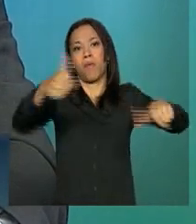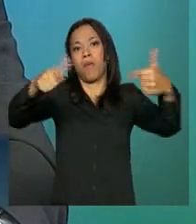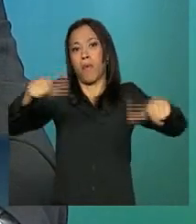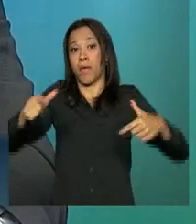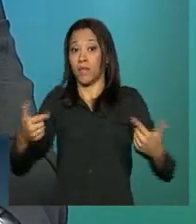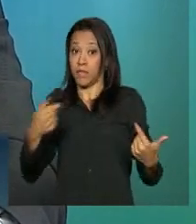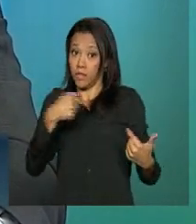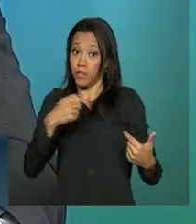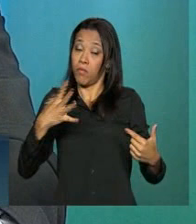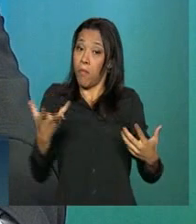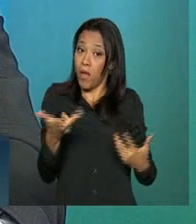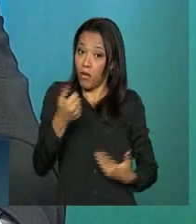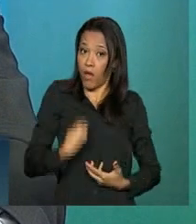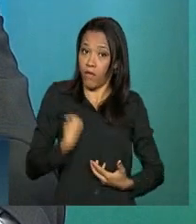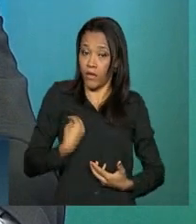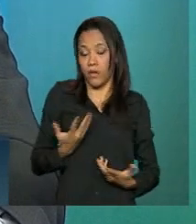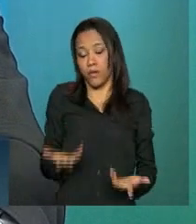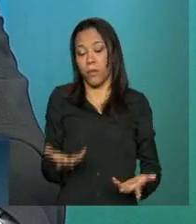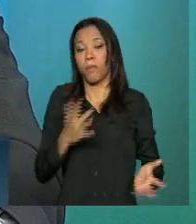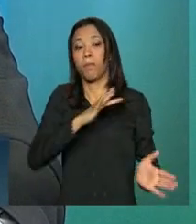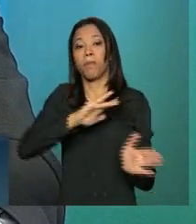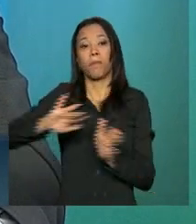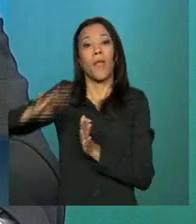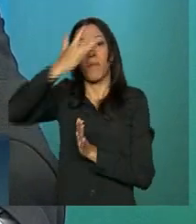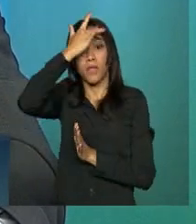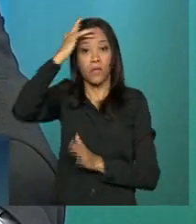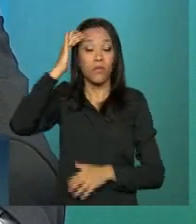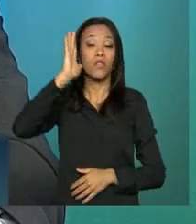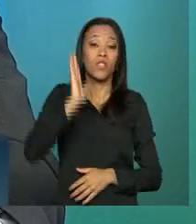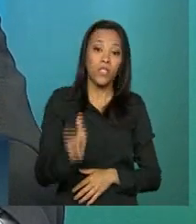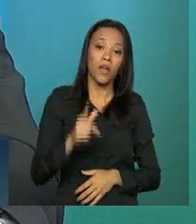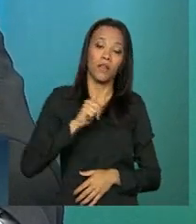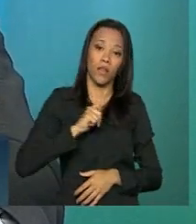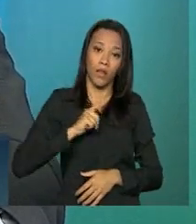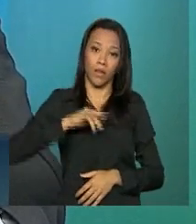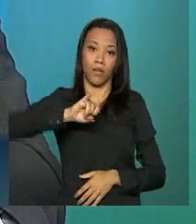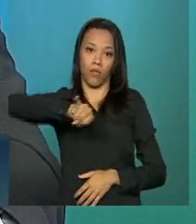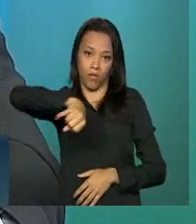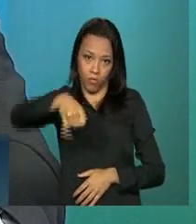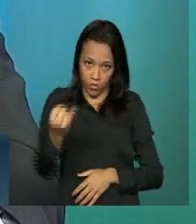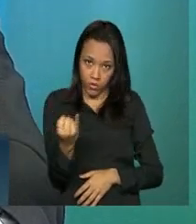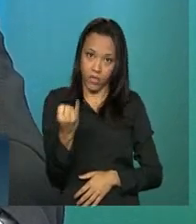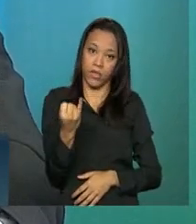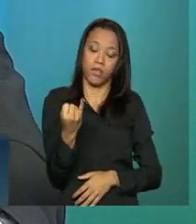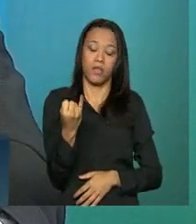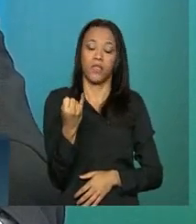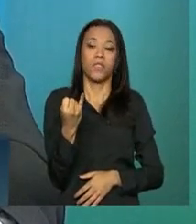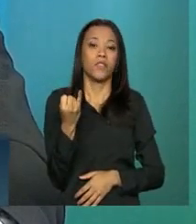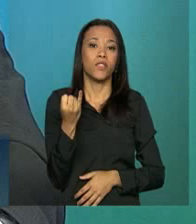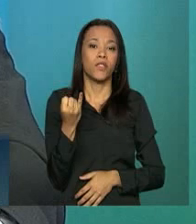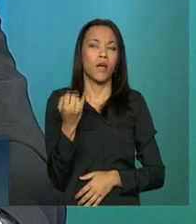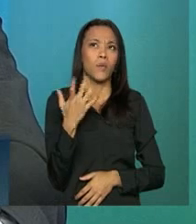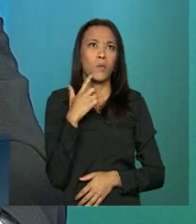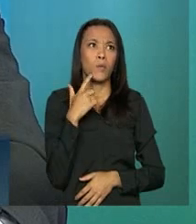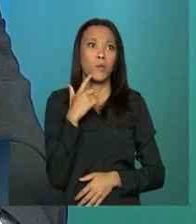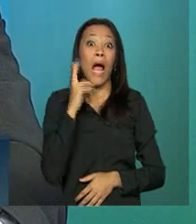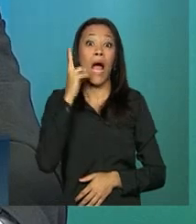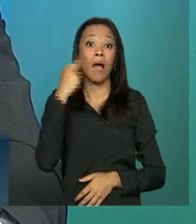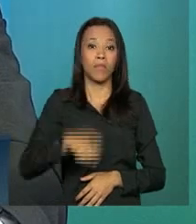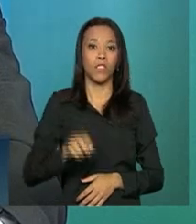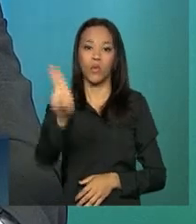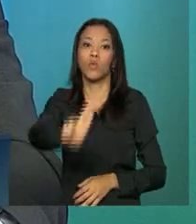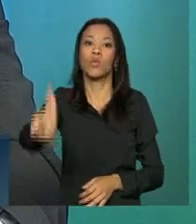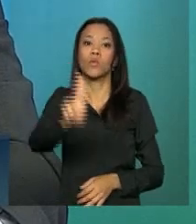vida delas. Para qualquer pessoa que já teve oportunidade ou viu-se na contingência de usar um seguro, a gente